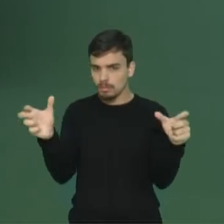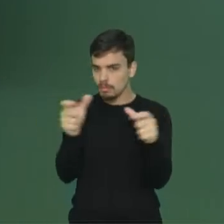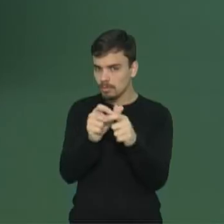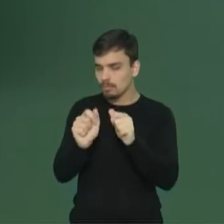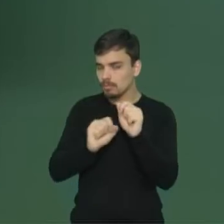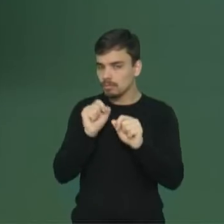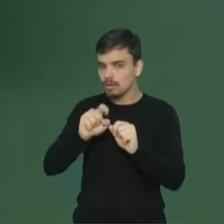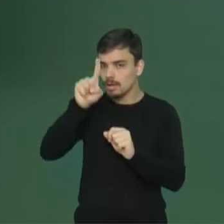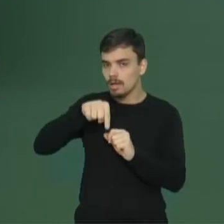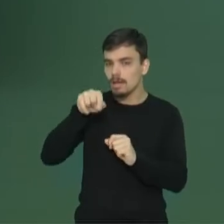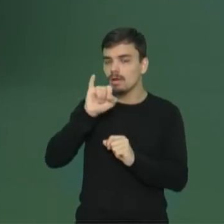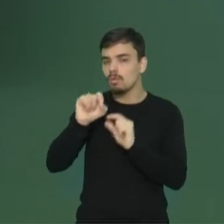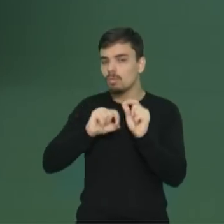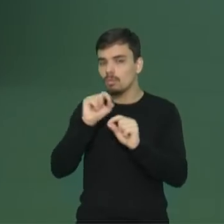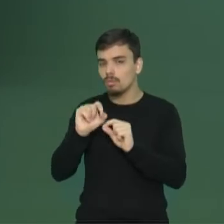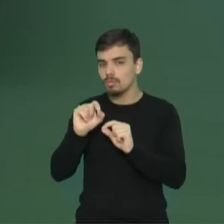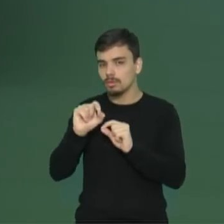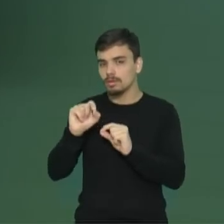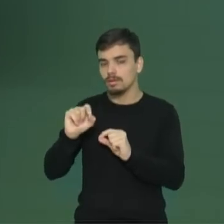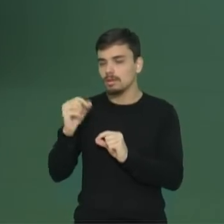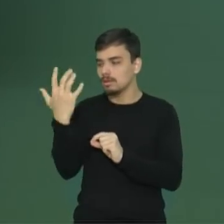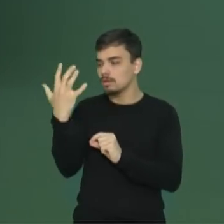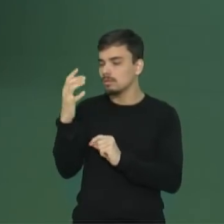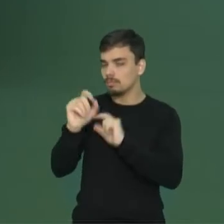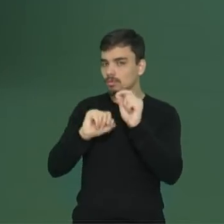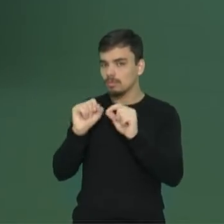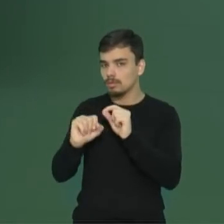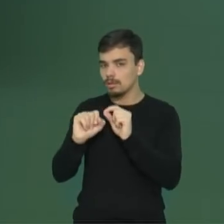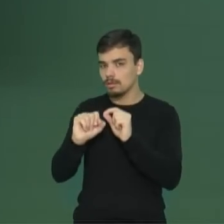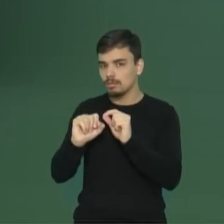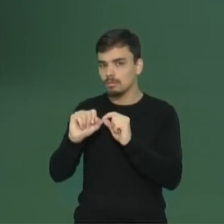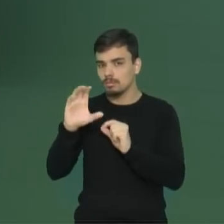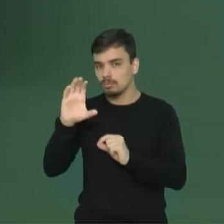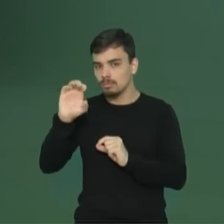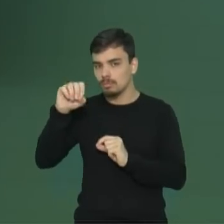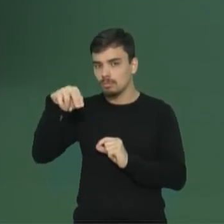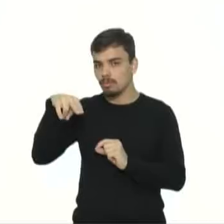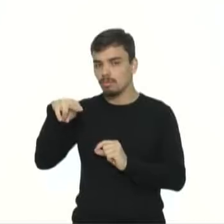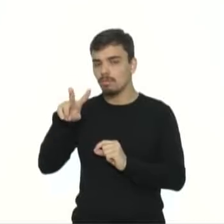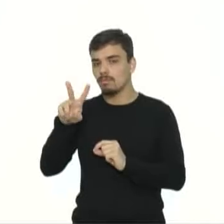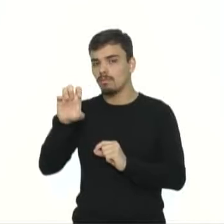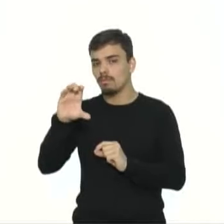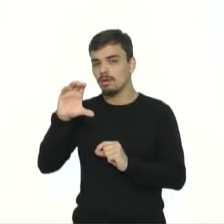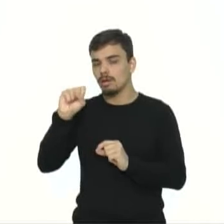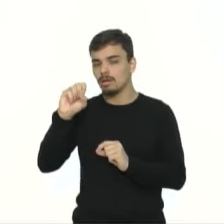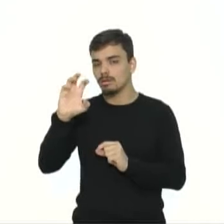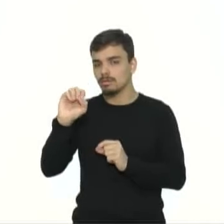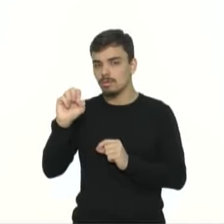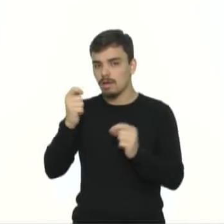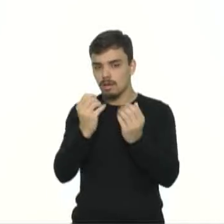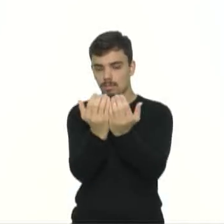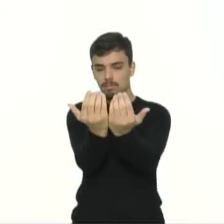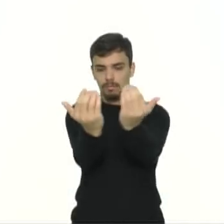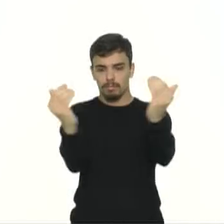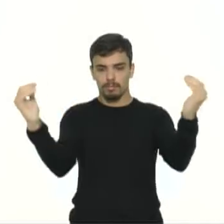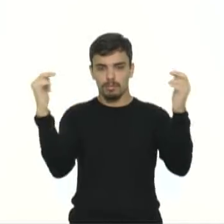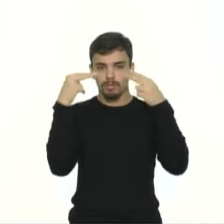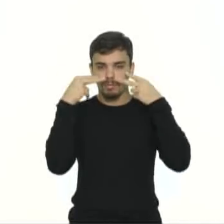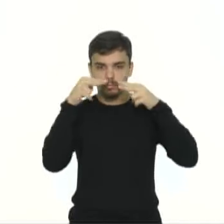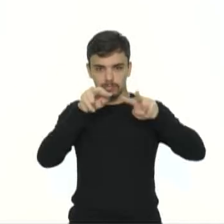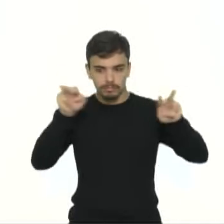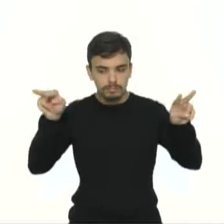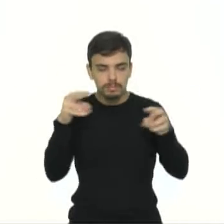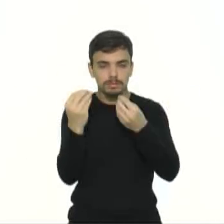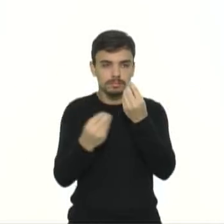são espelhos, faltou um S, consertem por favor. O ideal são espelhos que captem campos maiores, como os convexos.